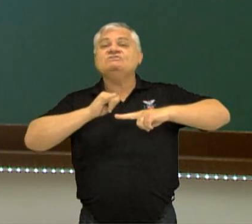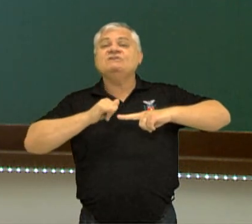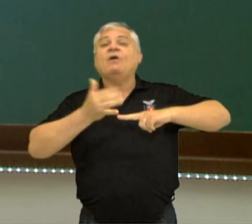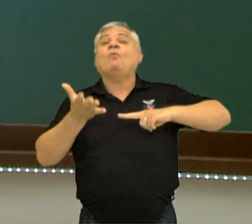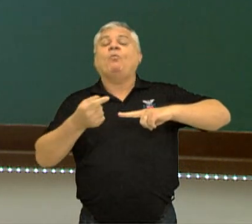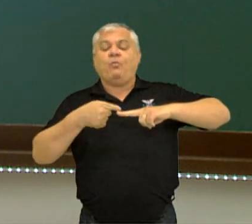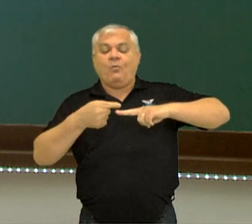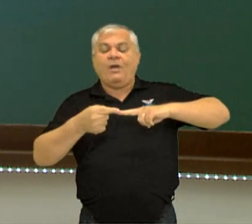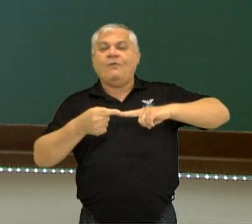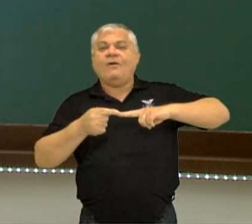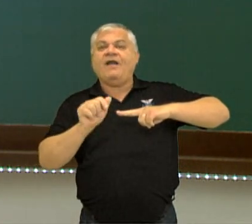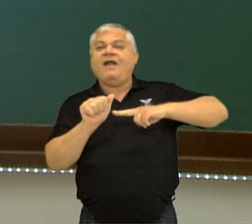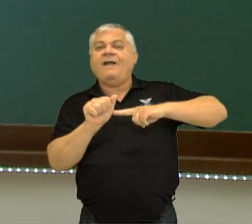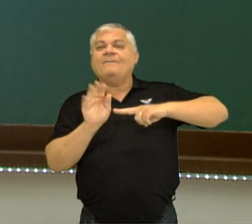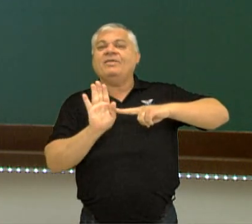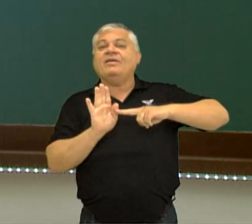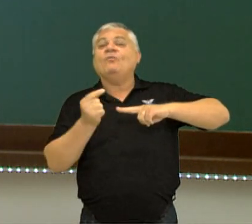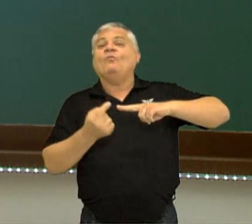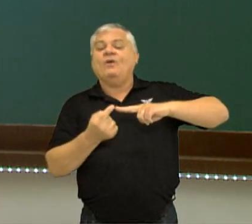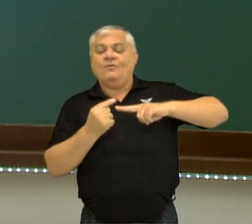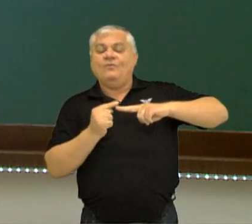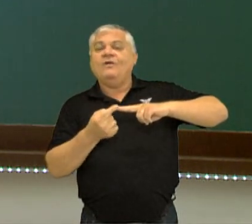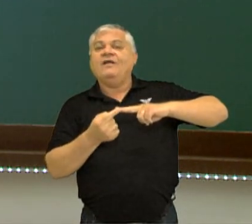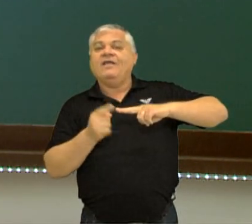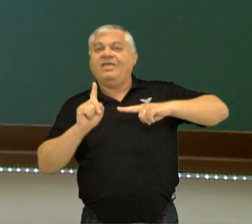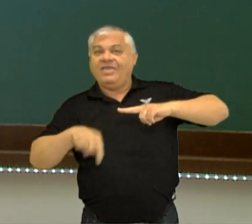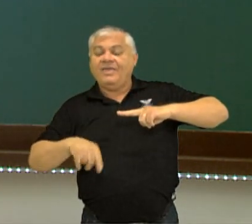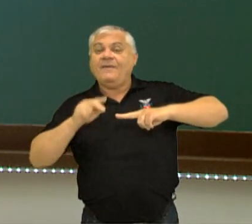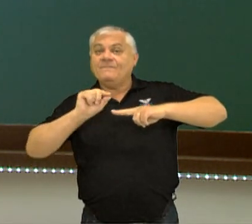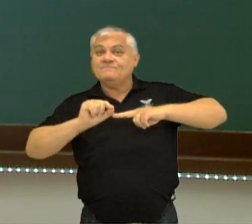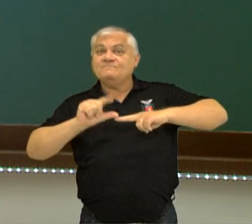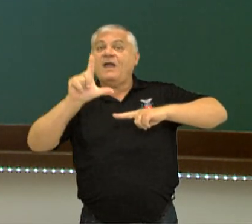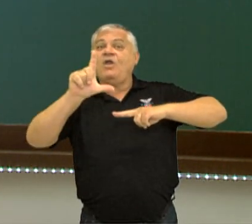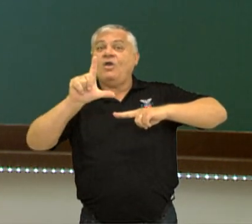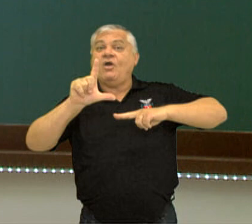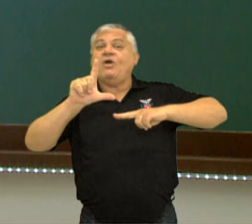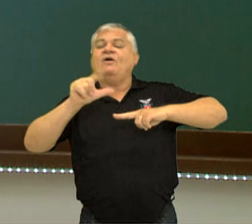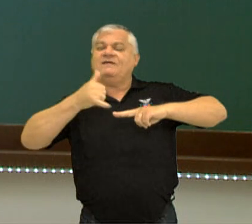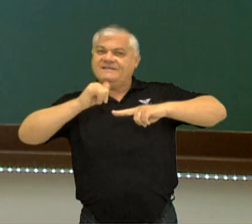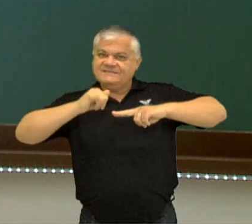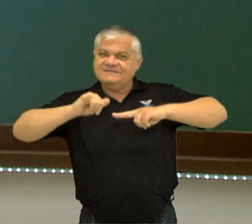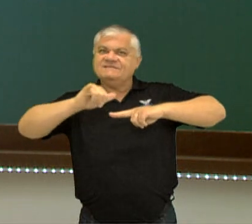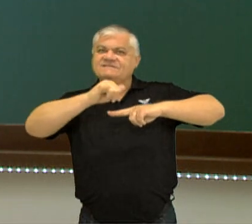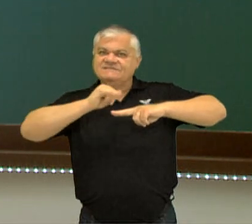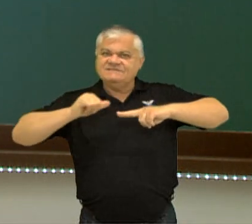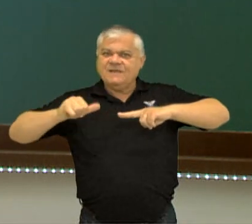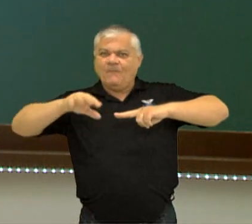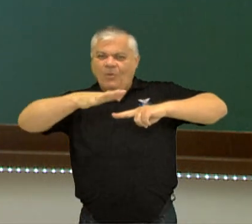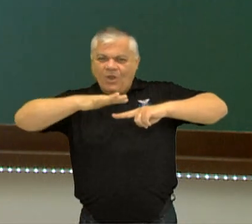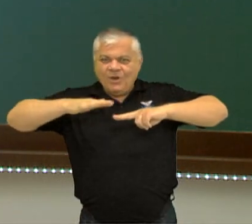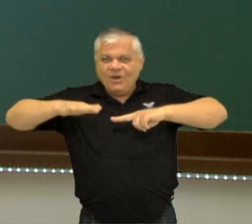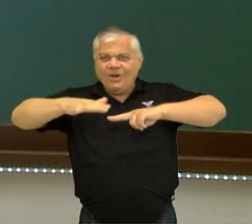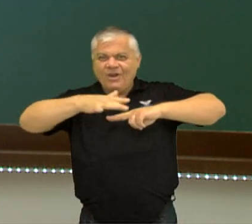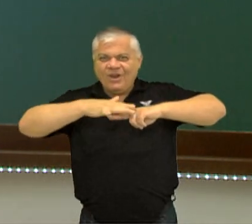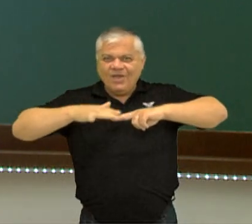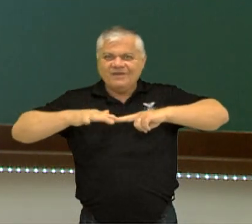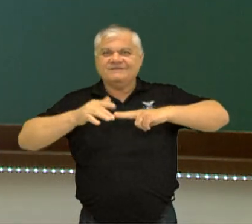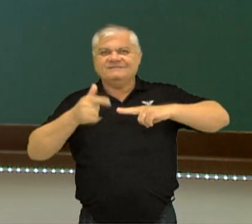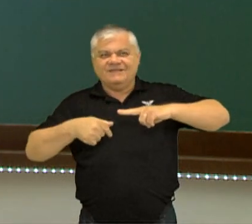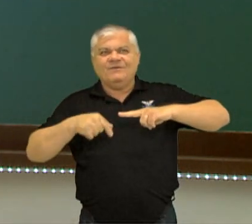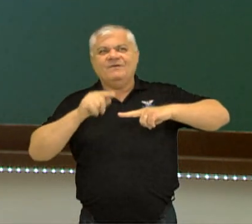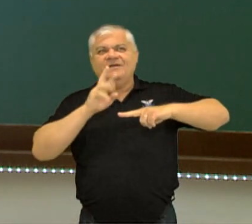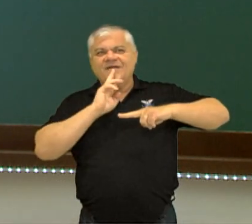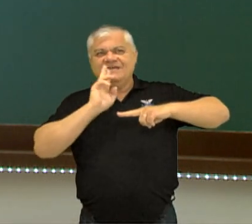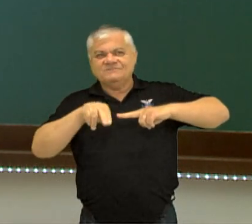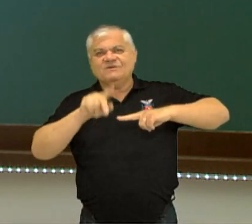Justifique. Pessoal, não pode esquecer disso. Maior temperatura, maior agitação, maior energia. Então,